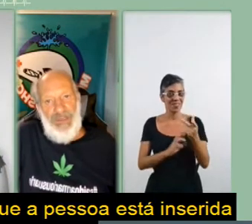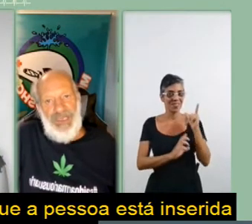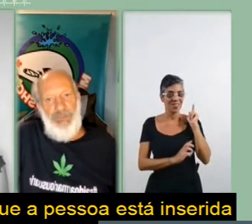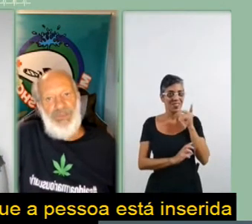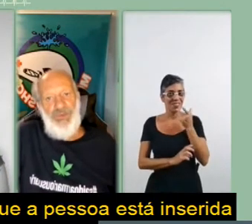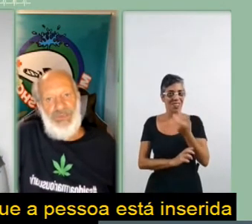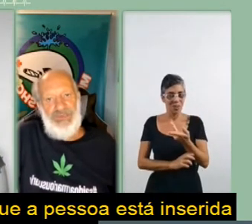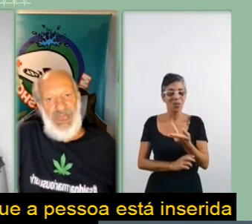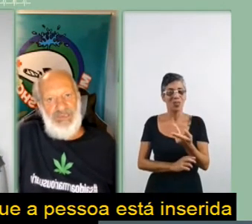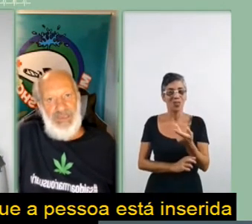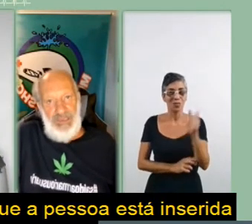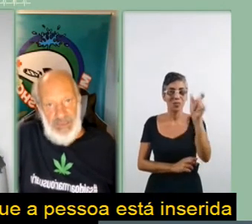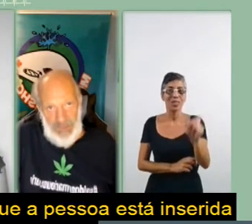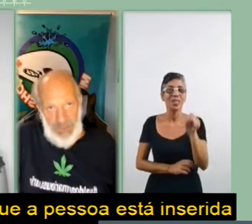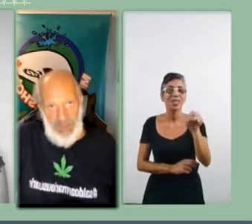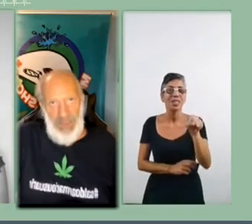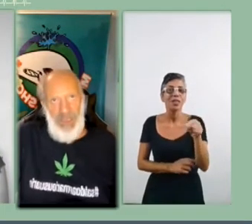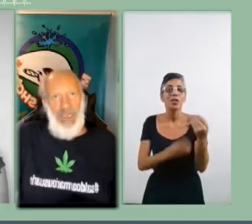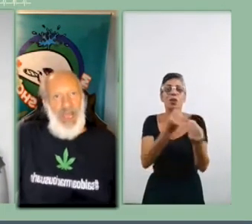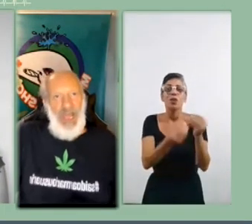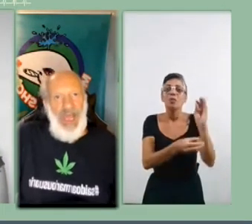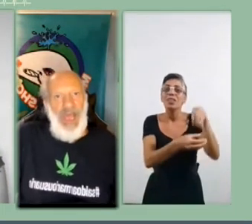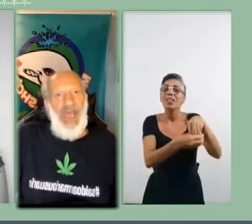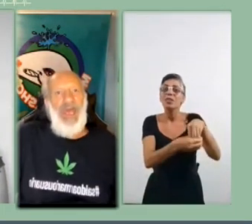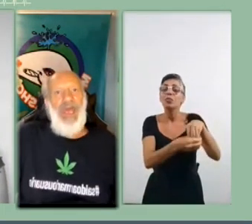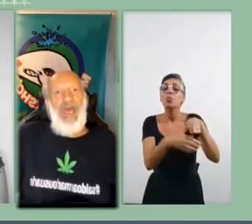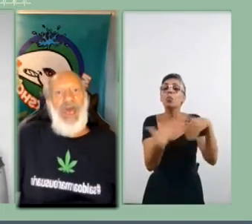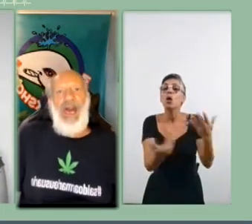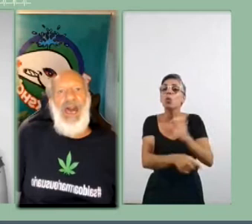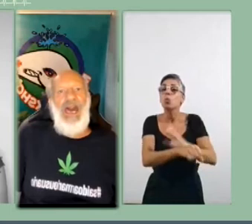social, né? Em que a pessoa está inserida,